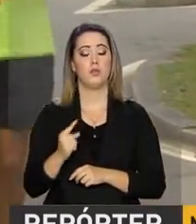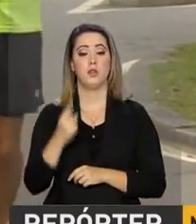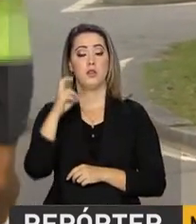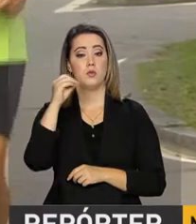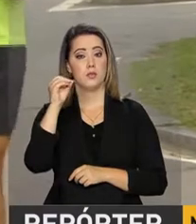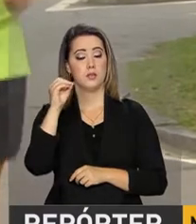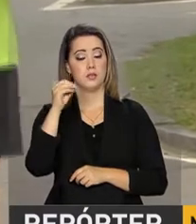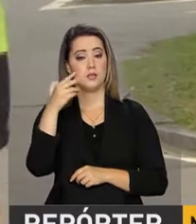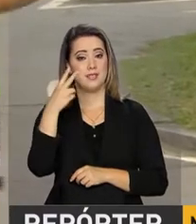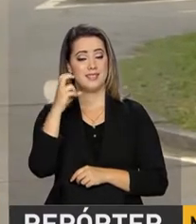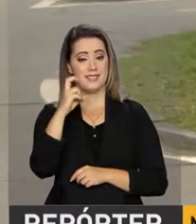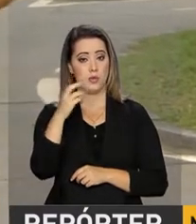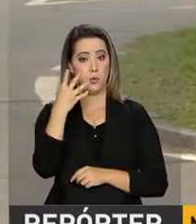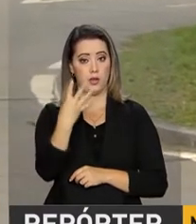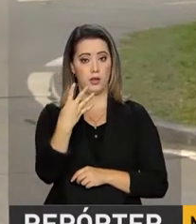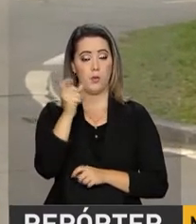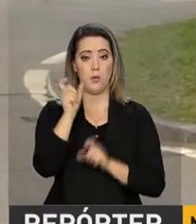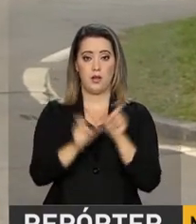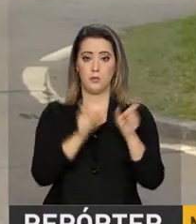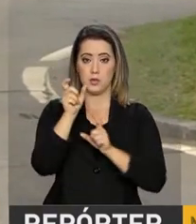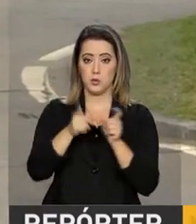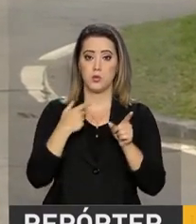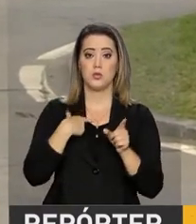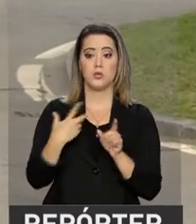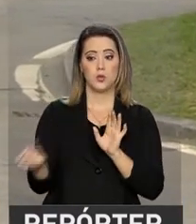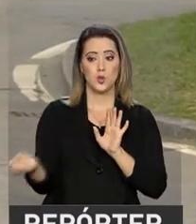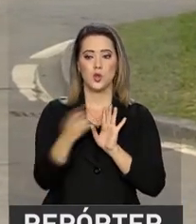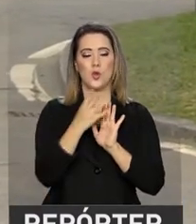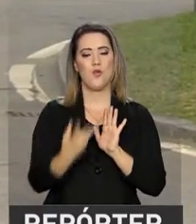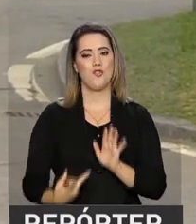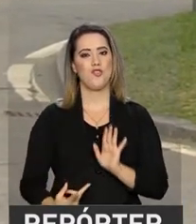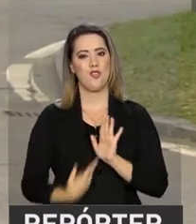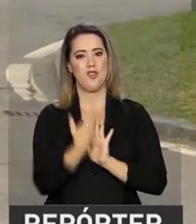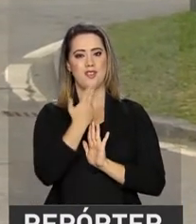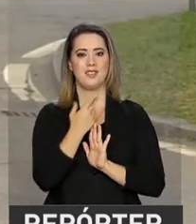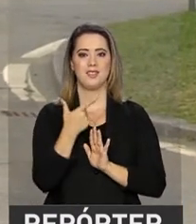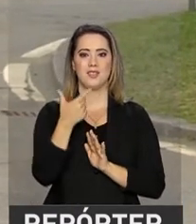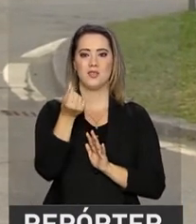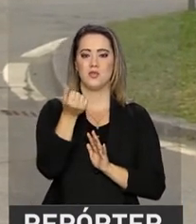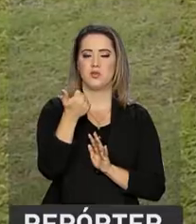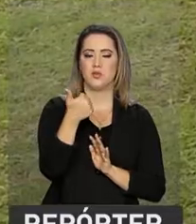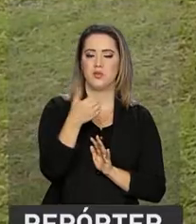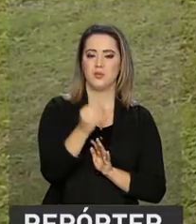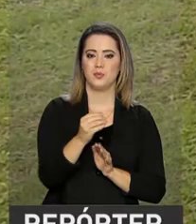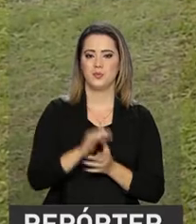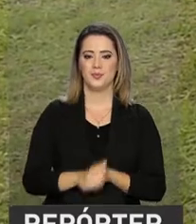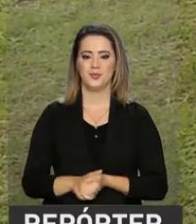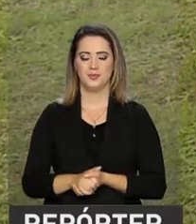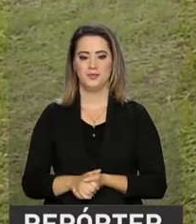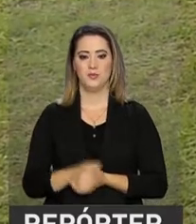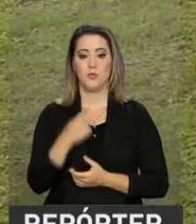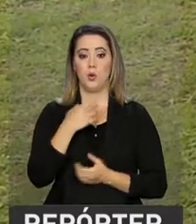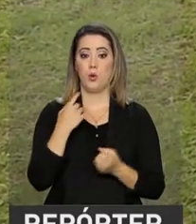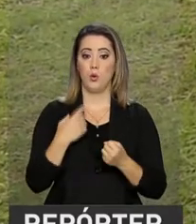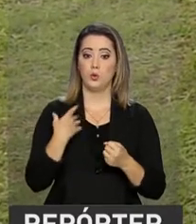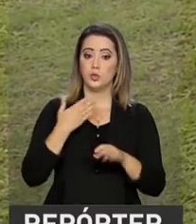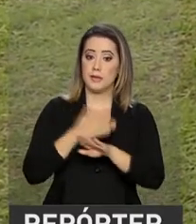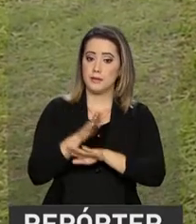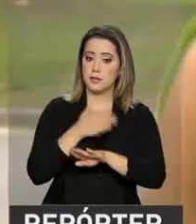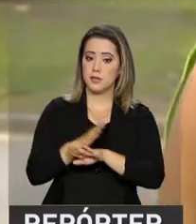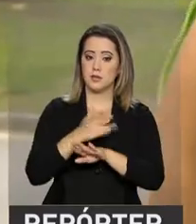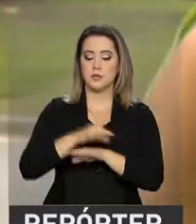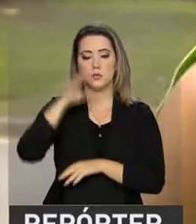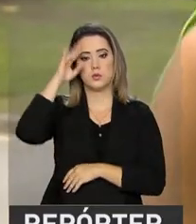54 pacientes do incc que receber um coração novo desde 2010 hoje ele treina para realizar o